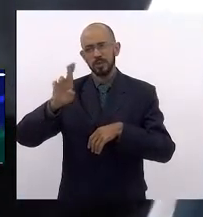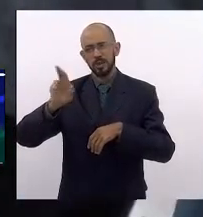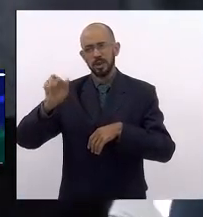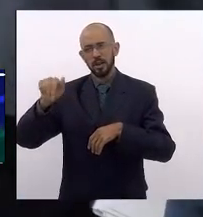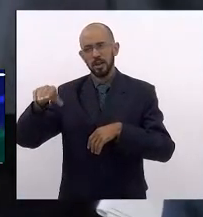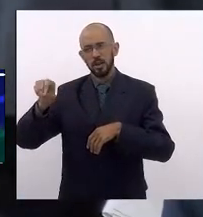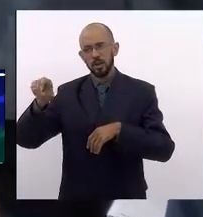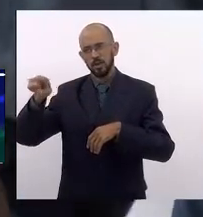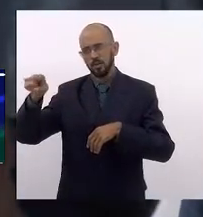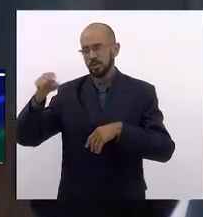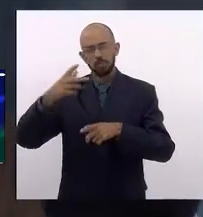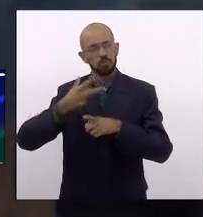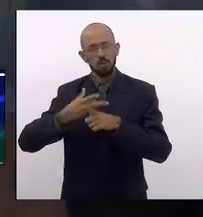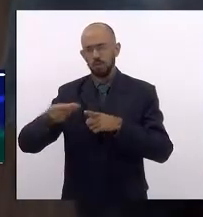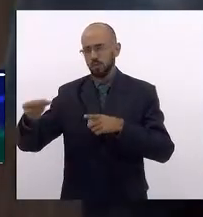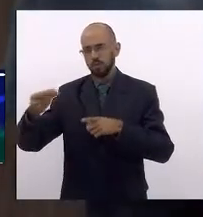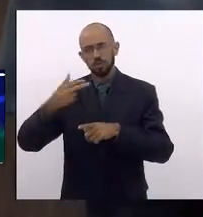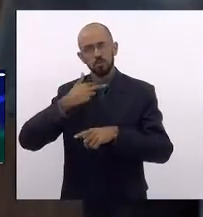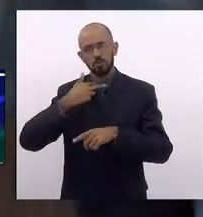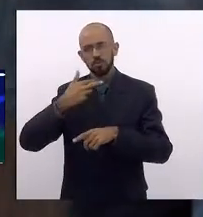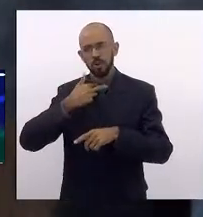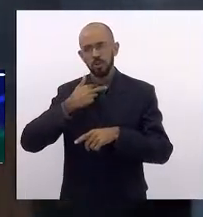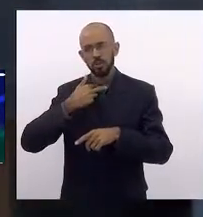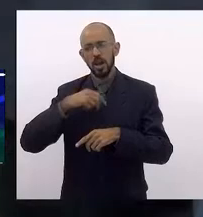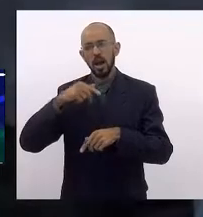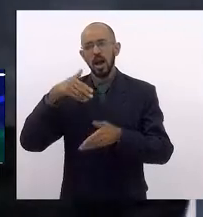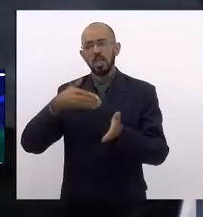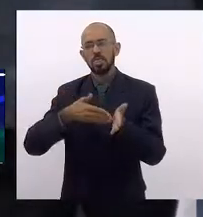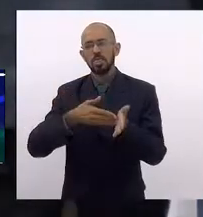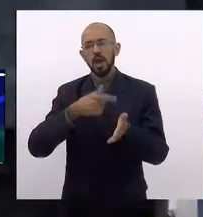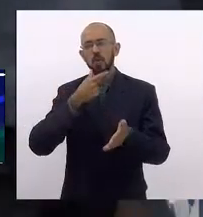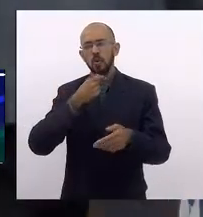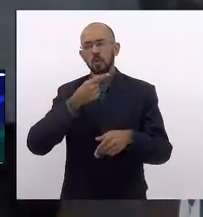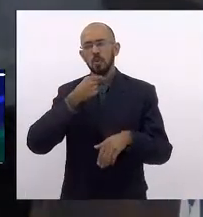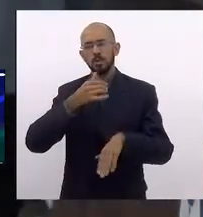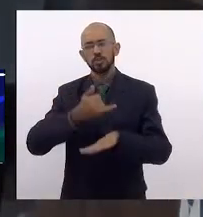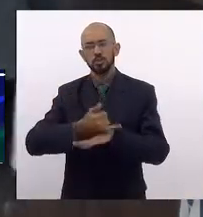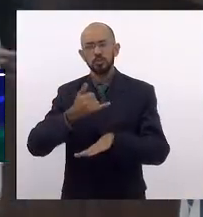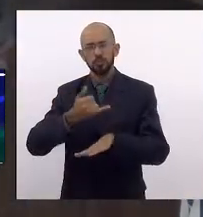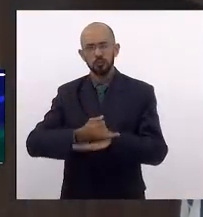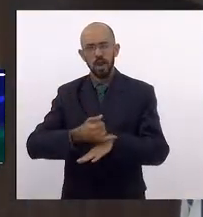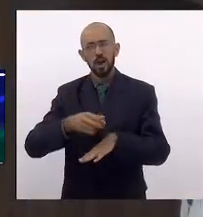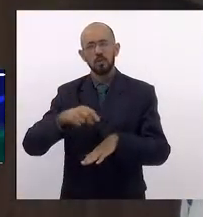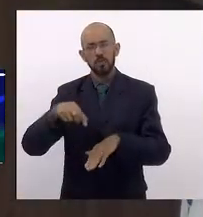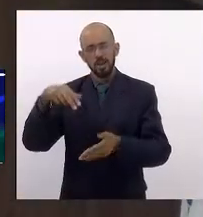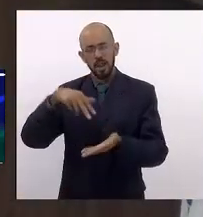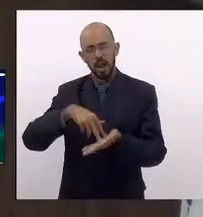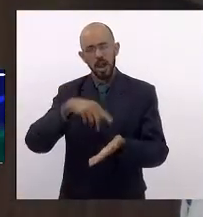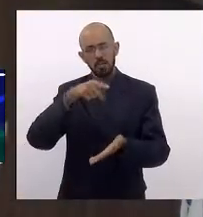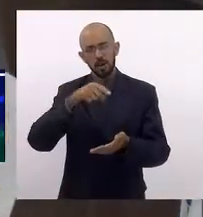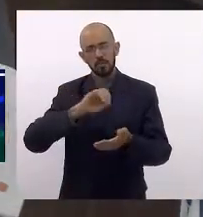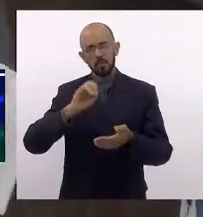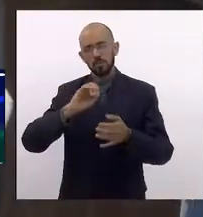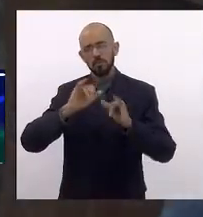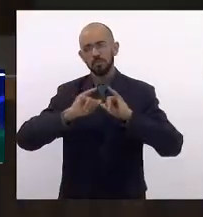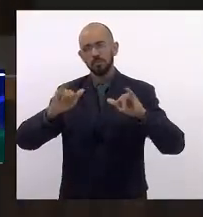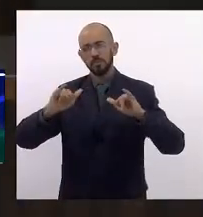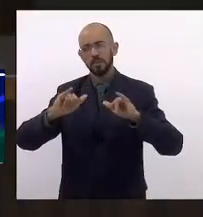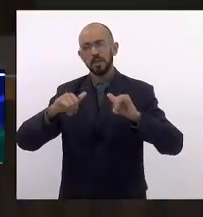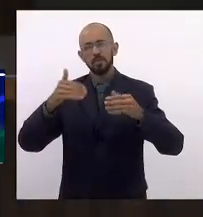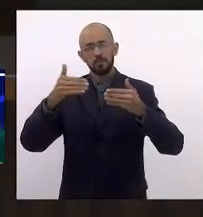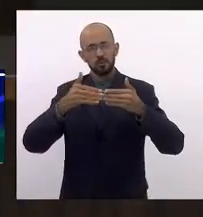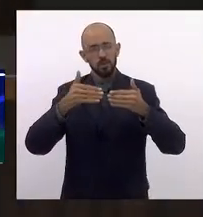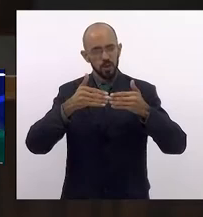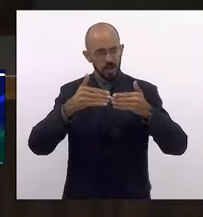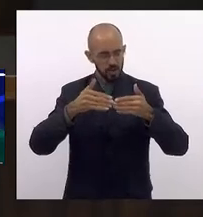você sabe tem uma rede tem até um homem de ferro vai estar lá para garantir a gente falar e ninguém denunciar voto favorável seu presente